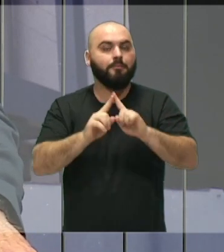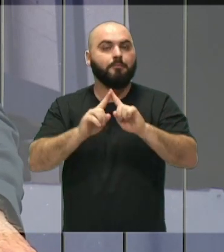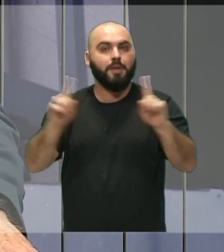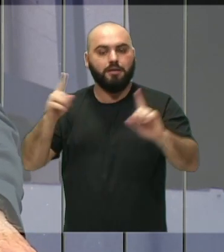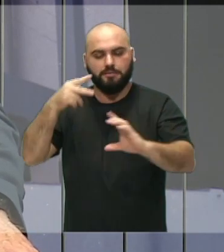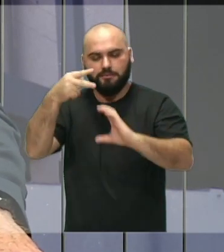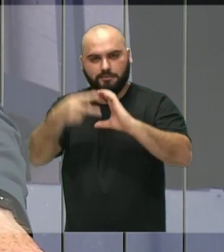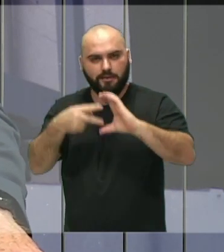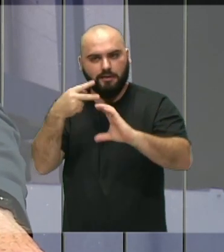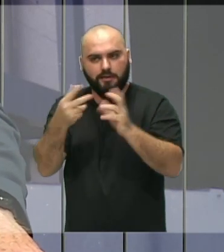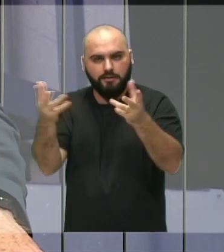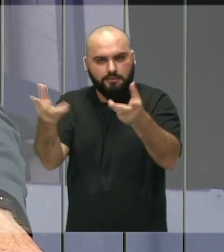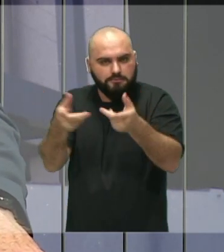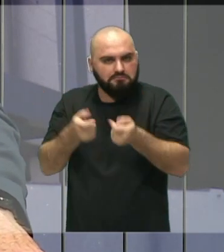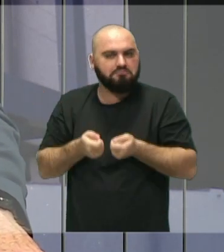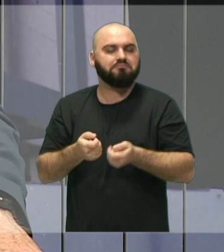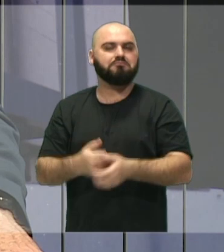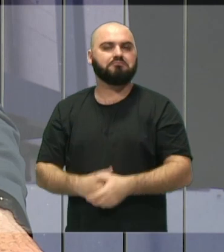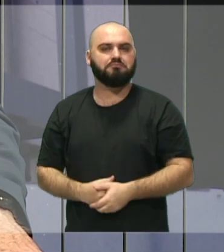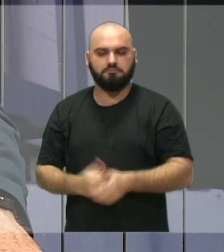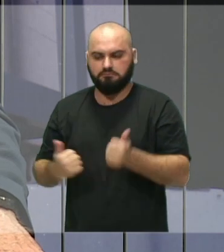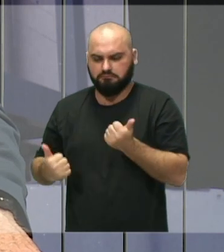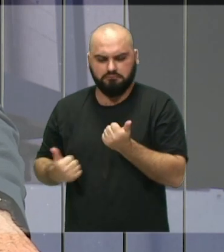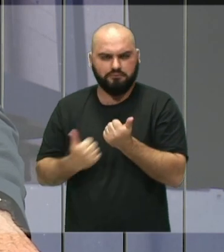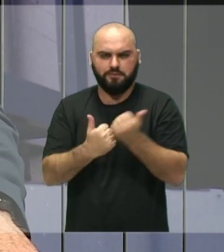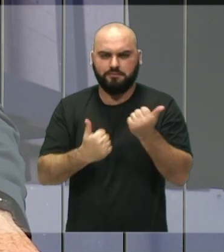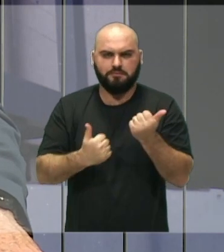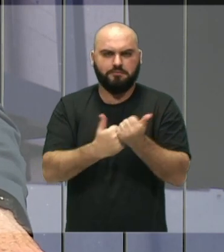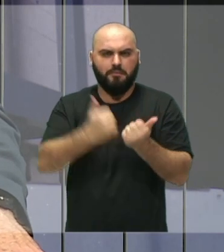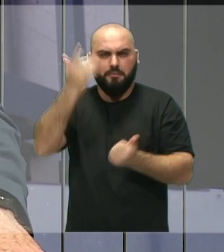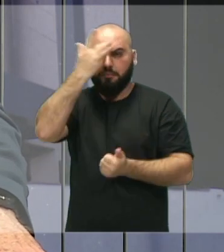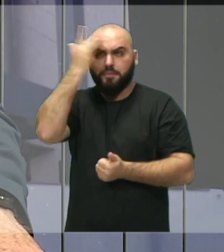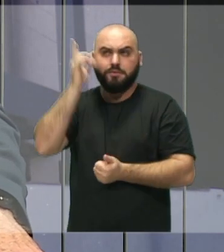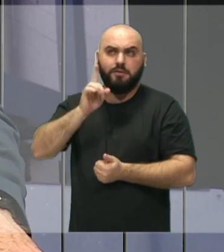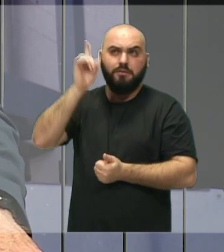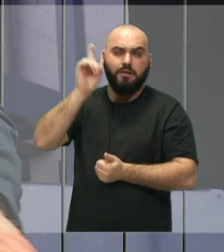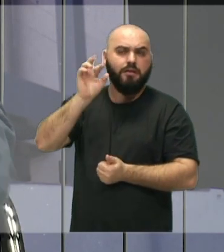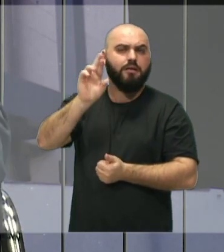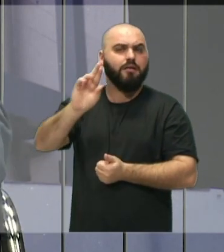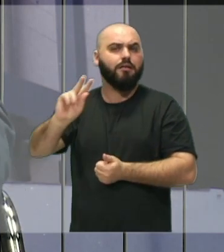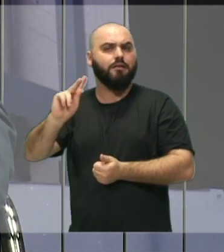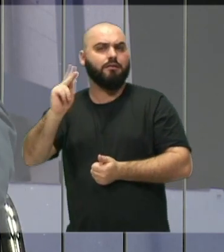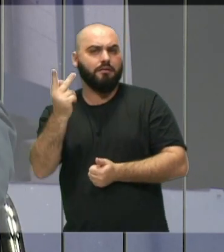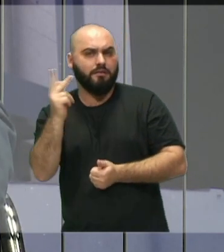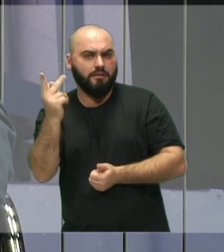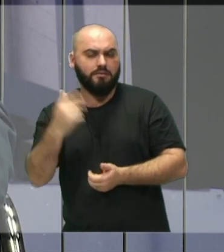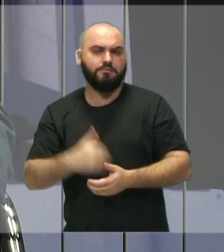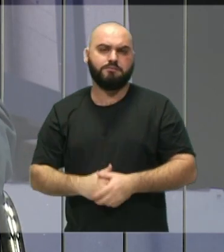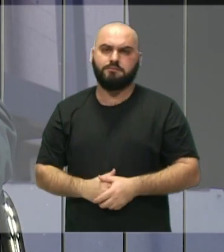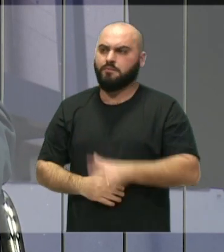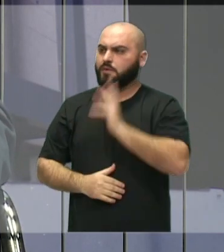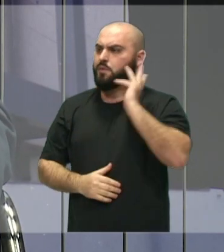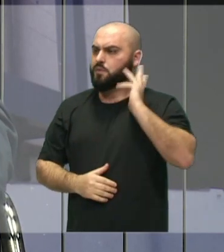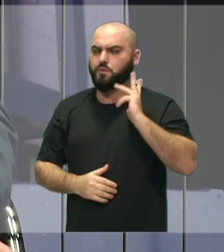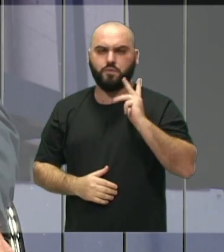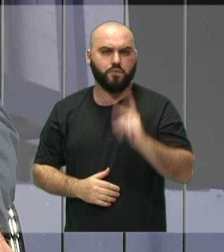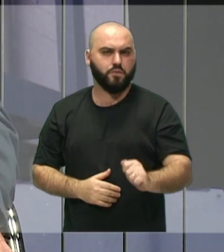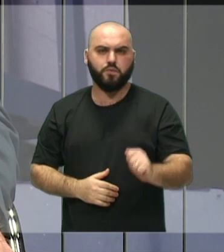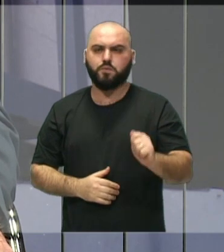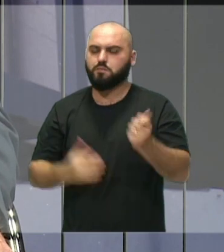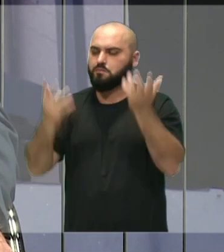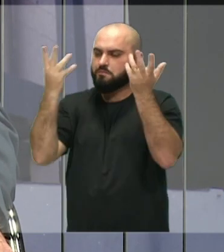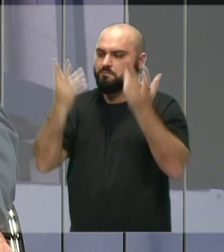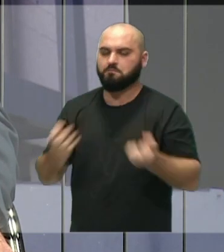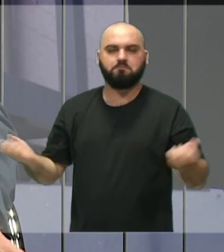muito acolhedora, né? Me deram todo o suporte, pessoal, tanto do RH lá em cima, todo mundo foi muito receptivo. E